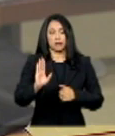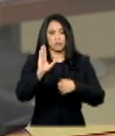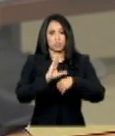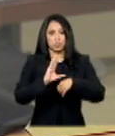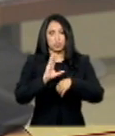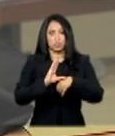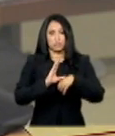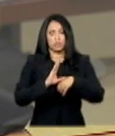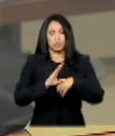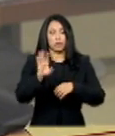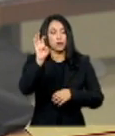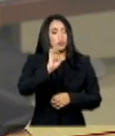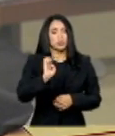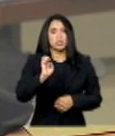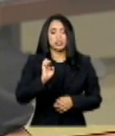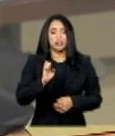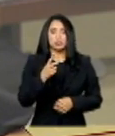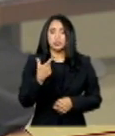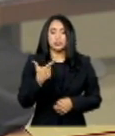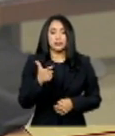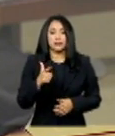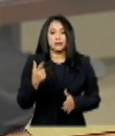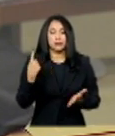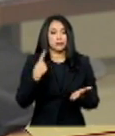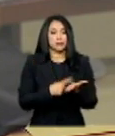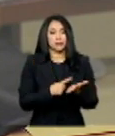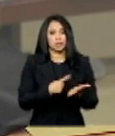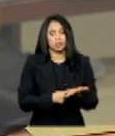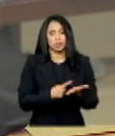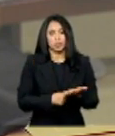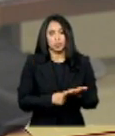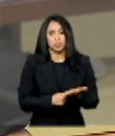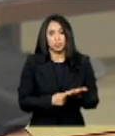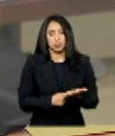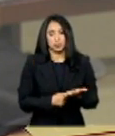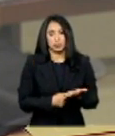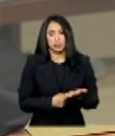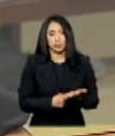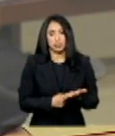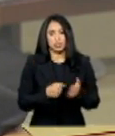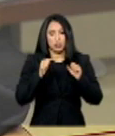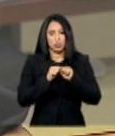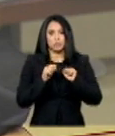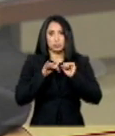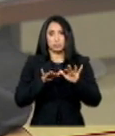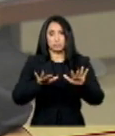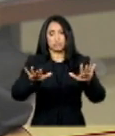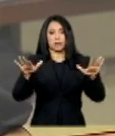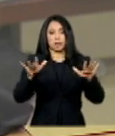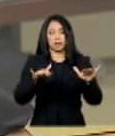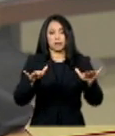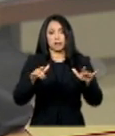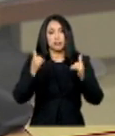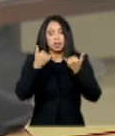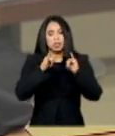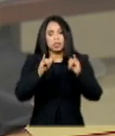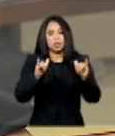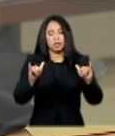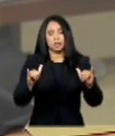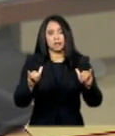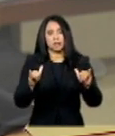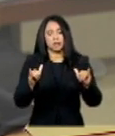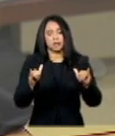não têm competência para legislar sobre normas aplicáveis aos prestadores de serviço de distribuição de energia elétrica sob pena de